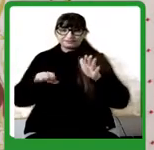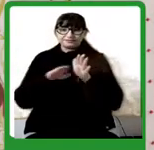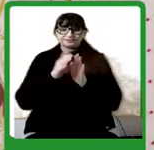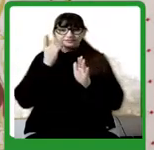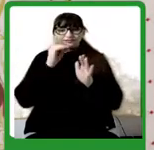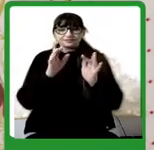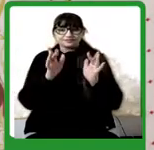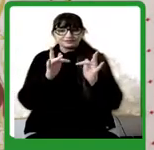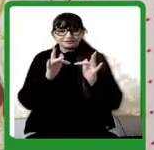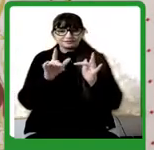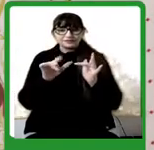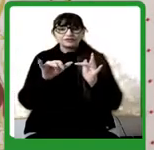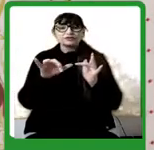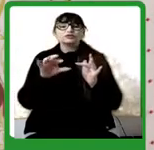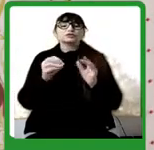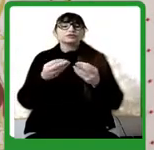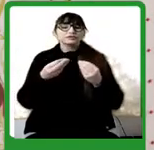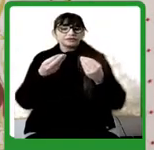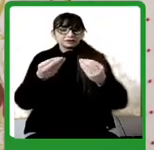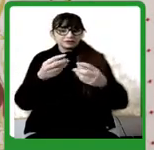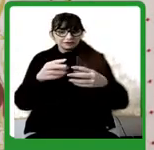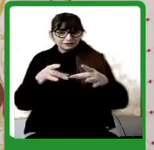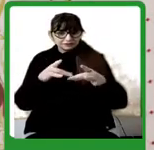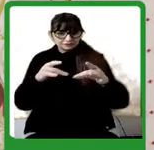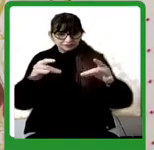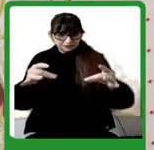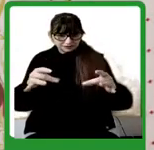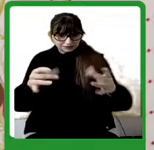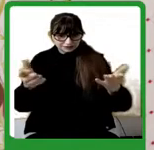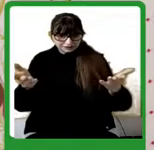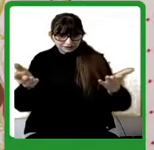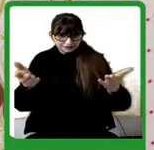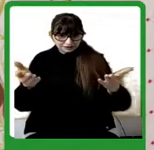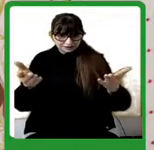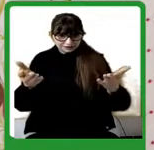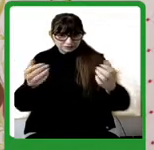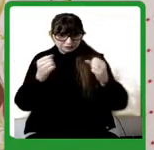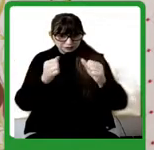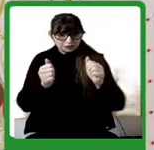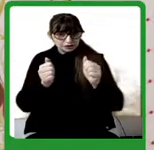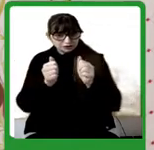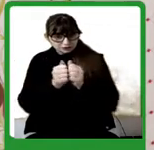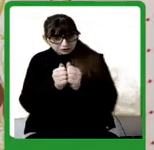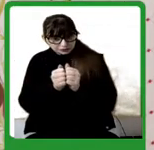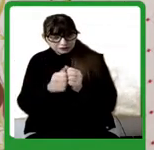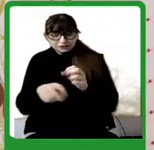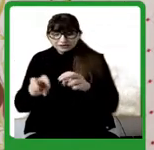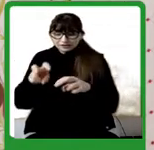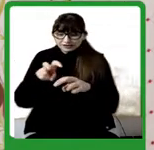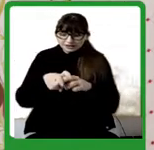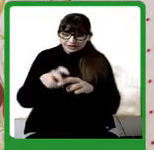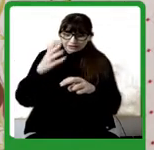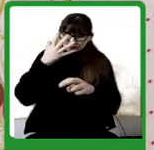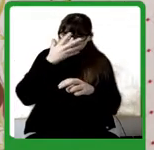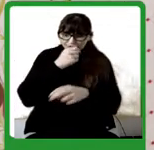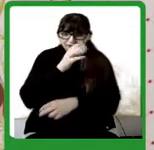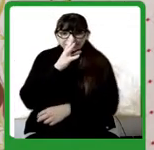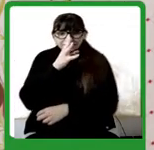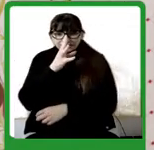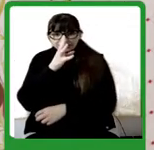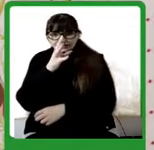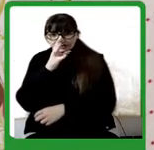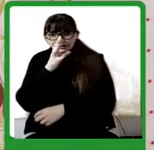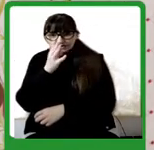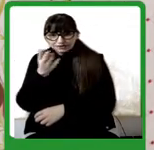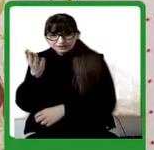te dar alguma coisa? O seu, a senhora... Mas vai dar o quê? Desgosto? Hoje podia ficar junto, vir aqui sentar bonito, assistir, ver o lugar. Olha isso, tudo